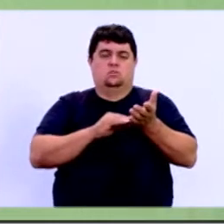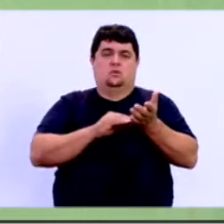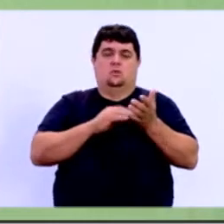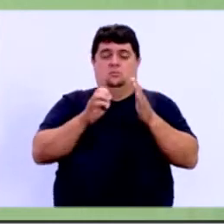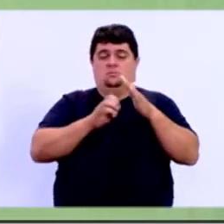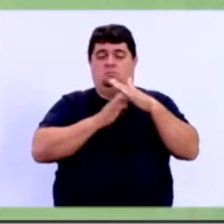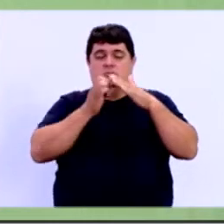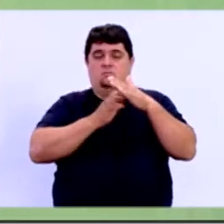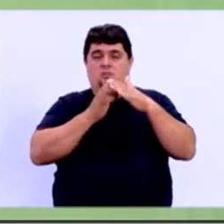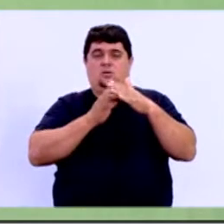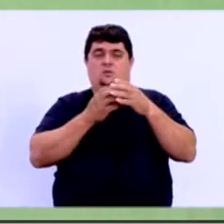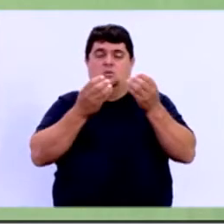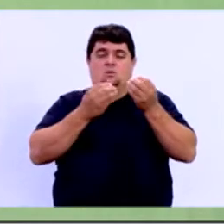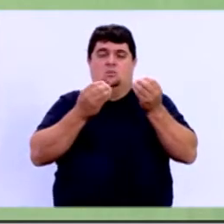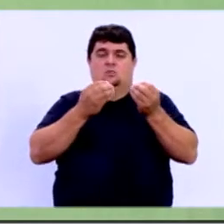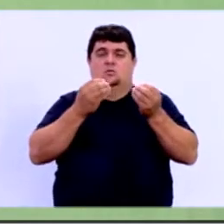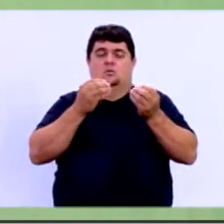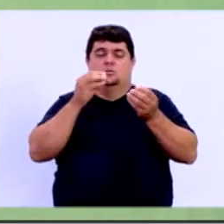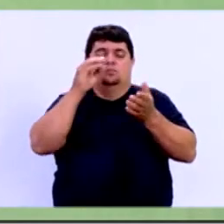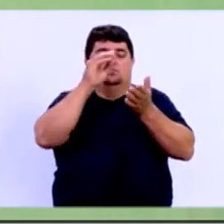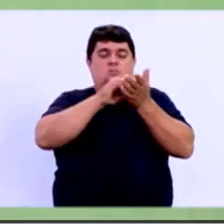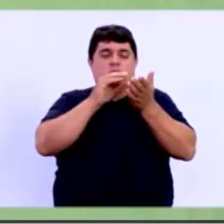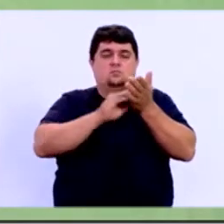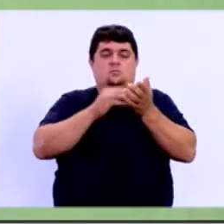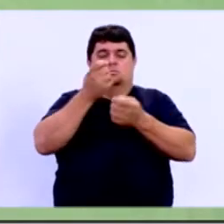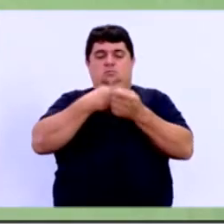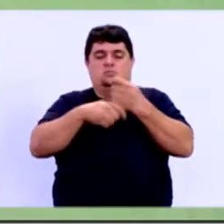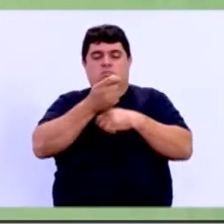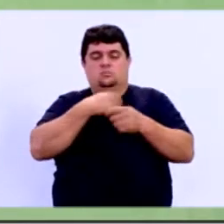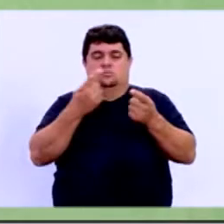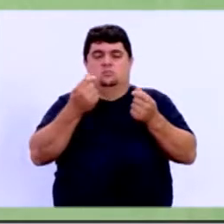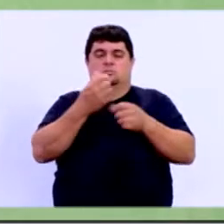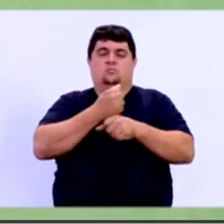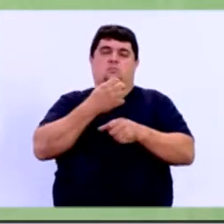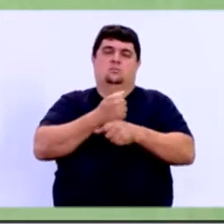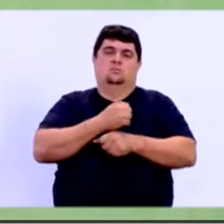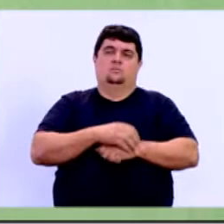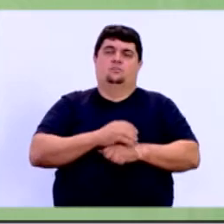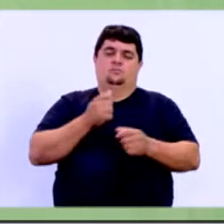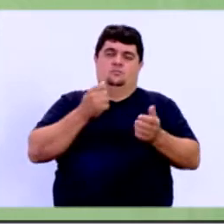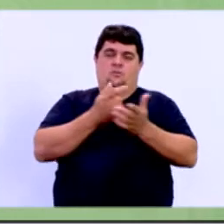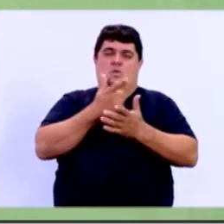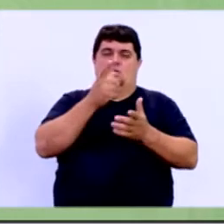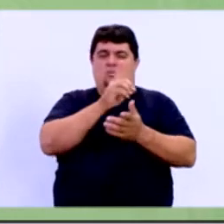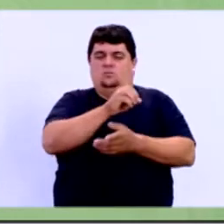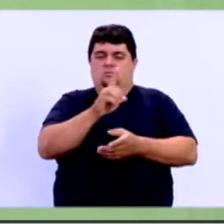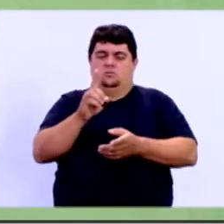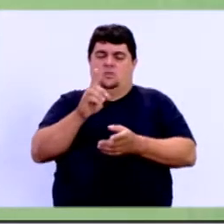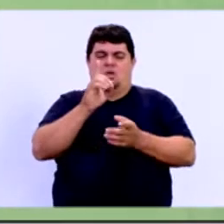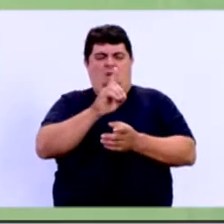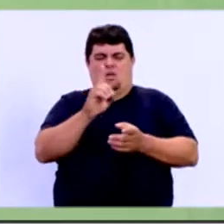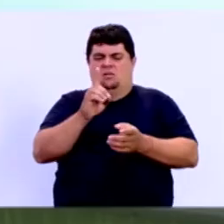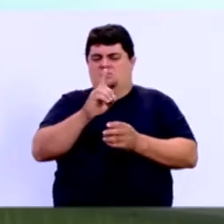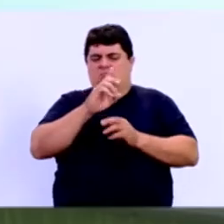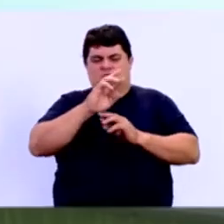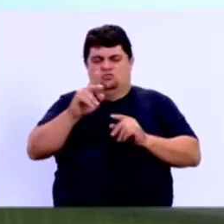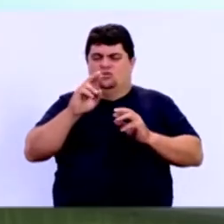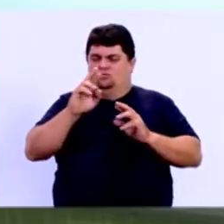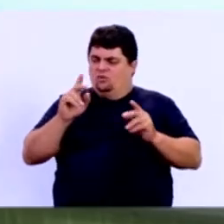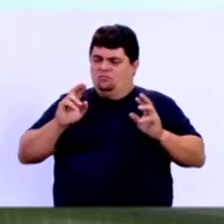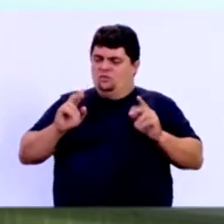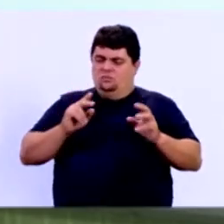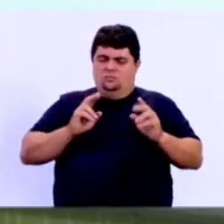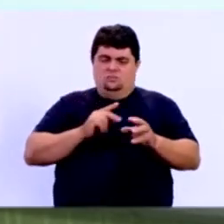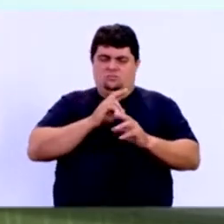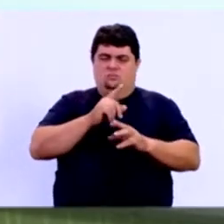tem, né, acerca da administração de compras, né? Então, cada organização possui a sua política, possui a sua